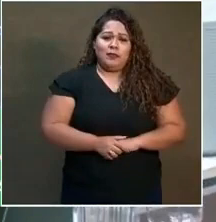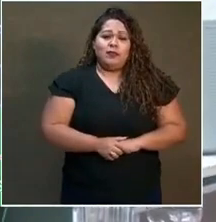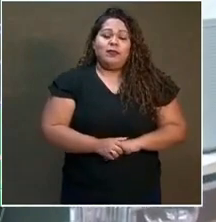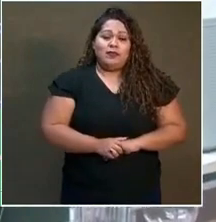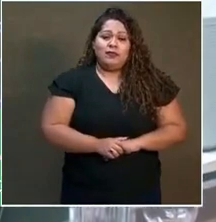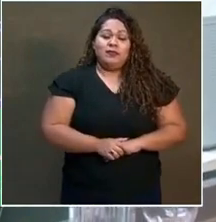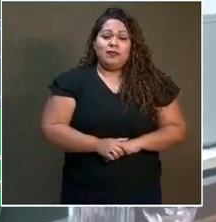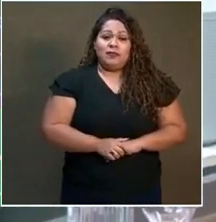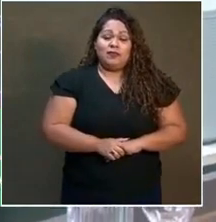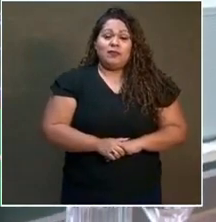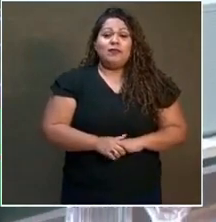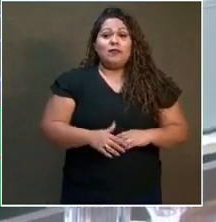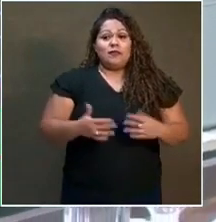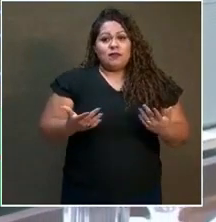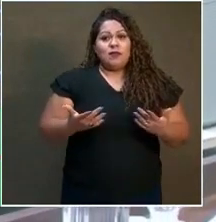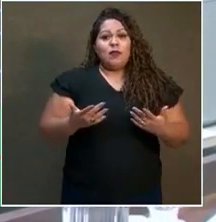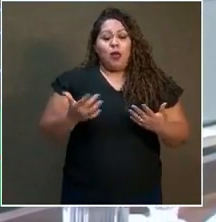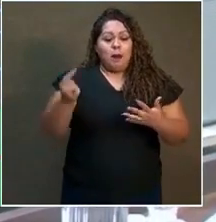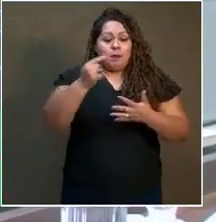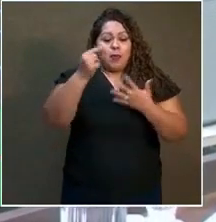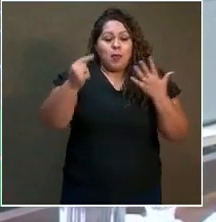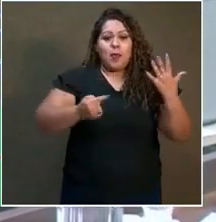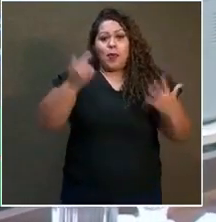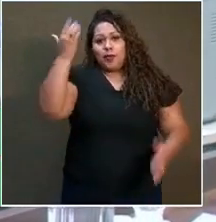Tá? São com elementos de prova.